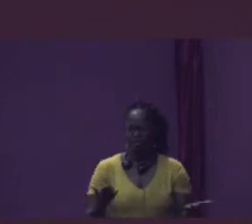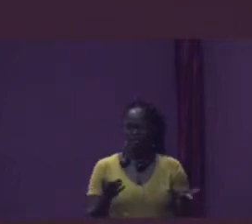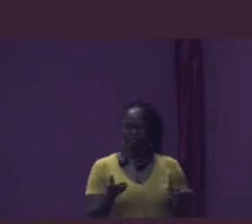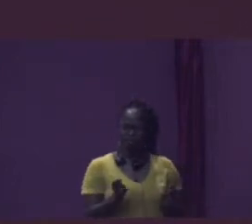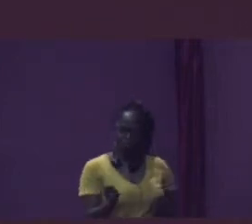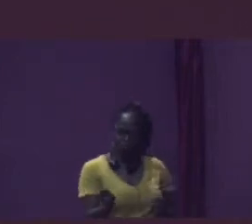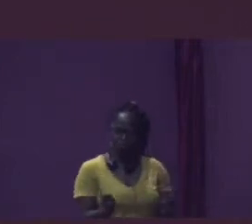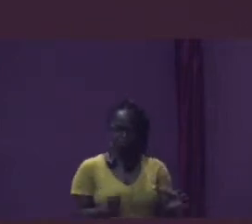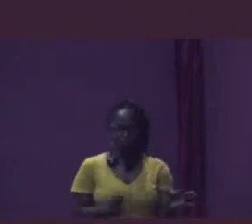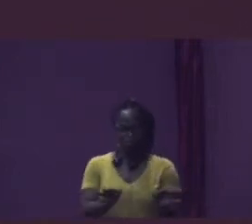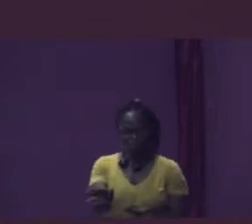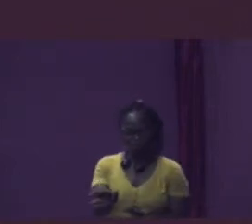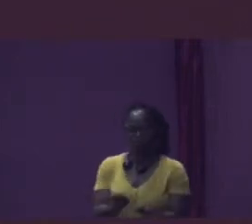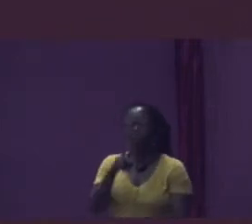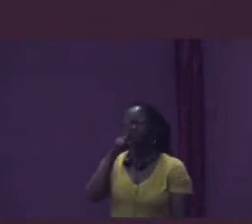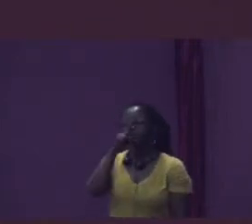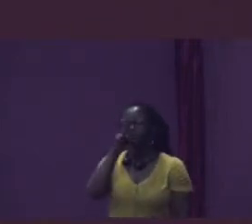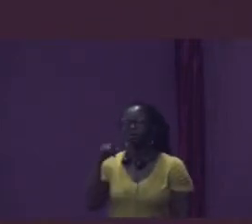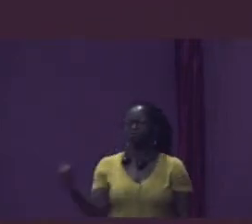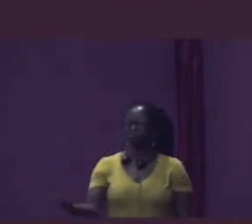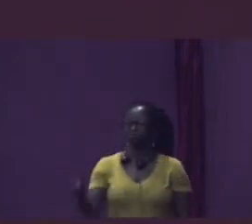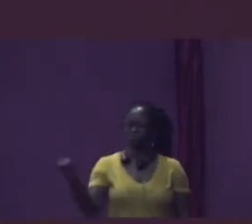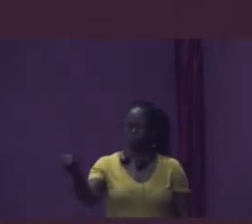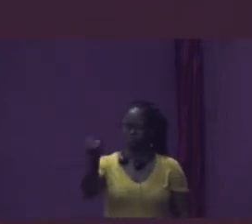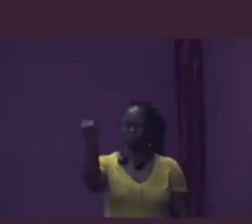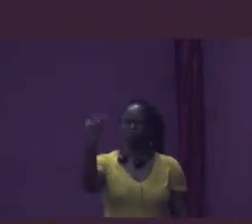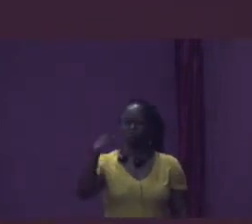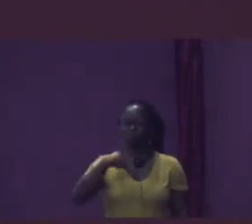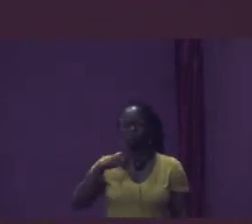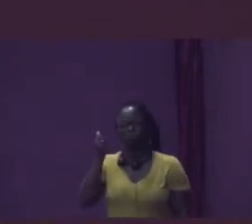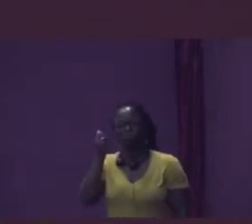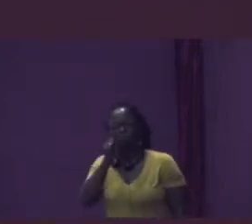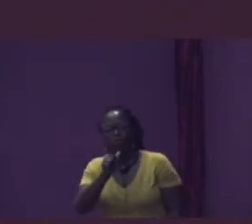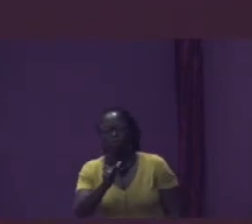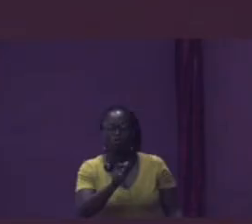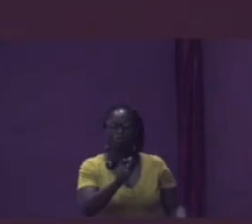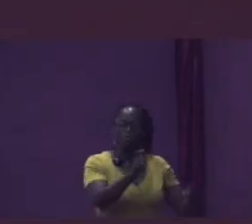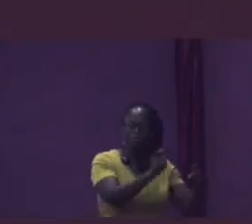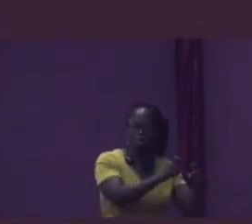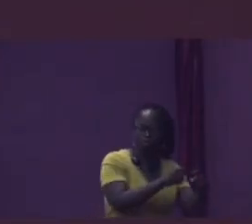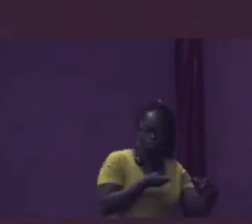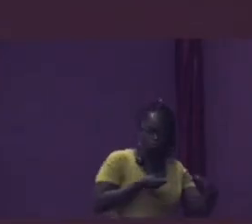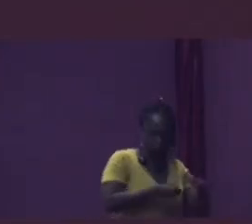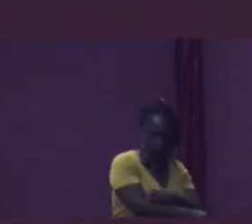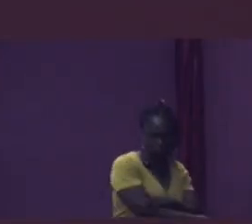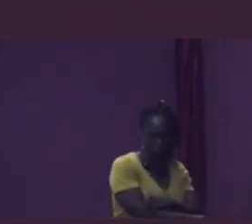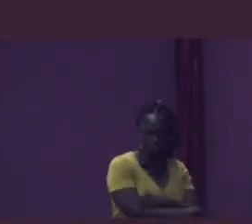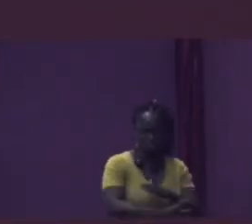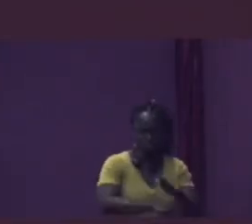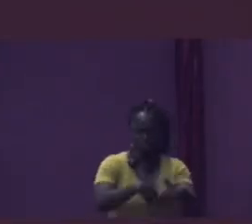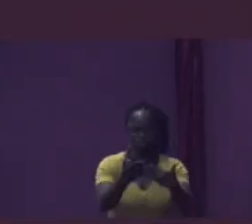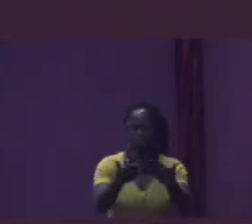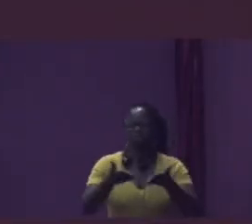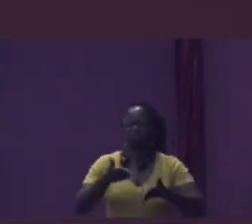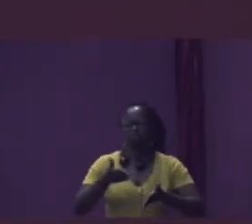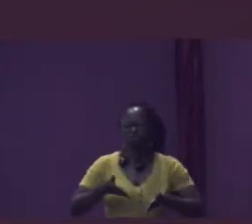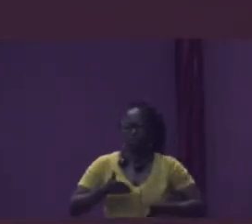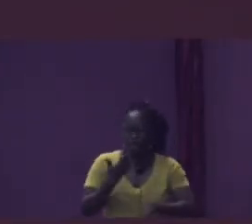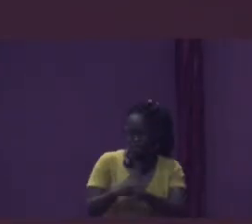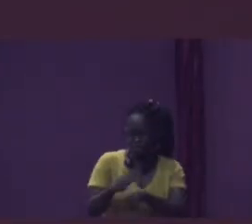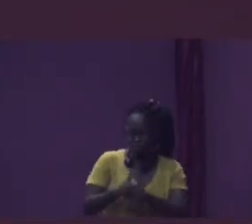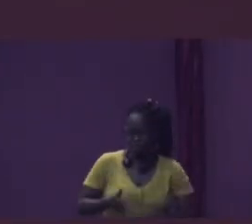balancear e equilibrar riscos é uma parte importante do modo como mulheres e obstetras desenvolvem práticas de parto,